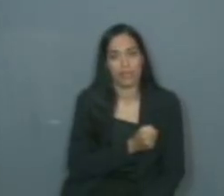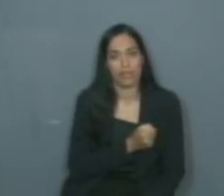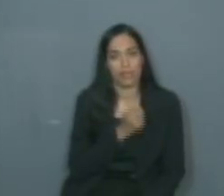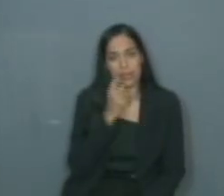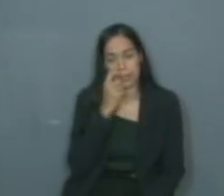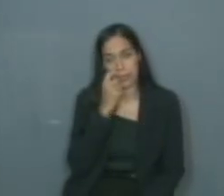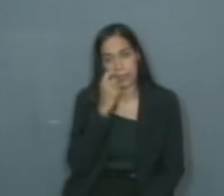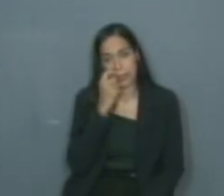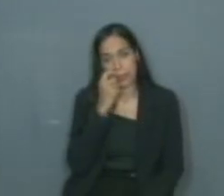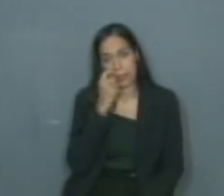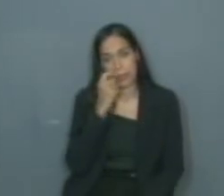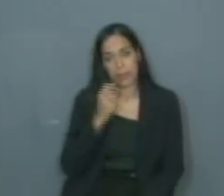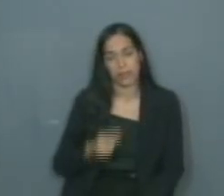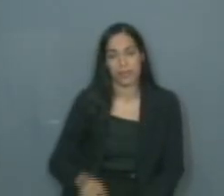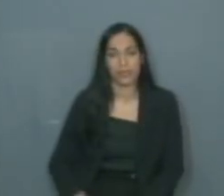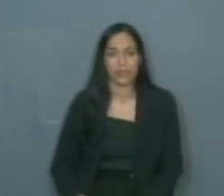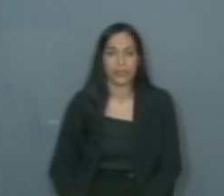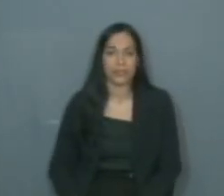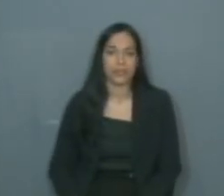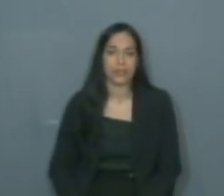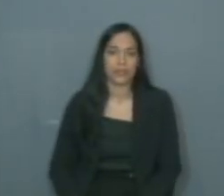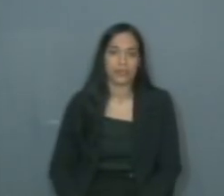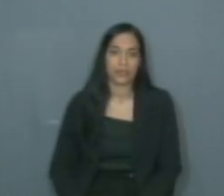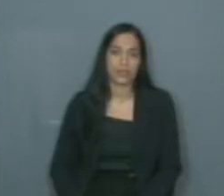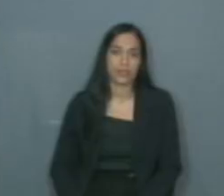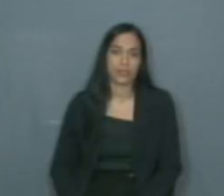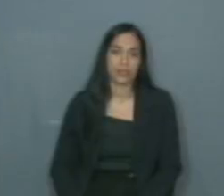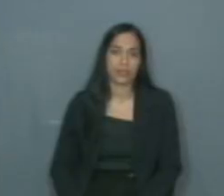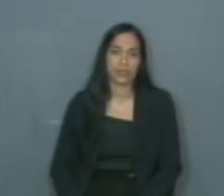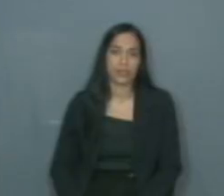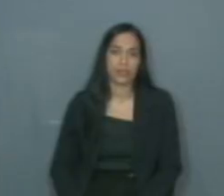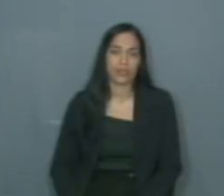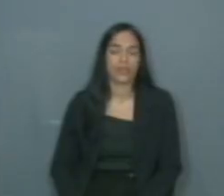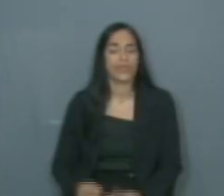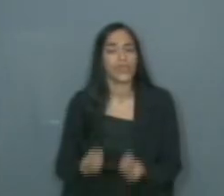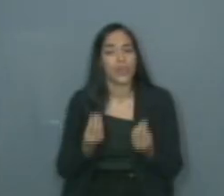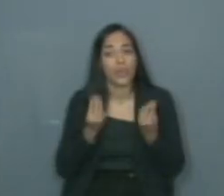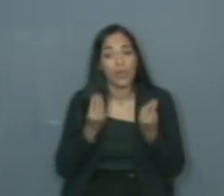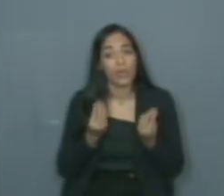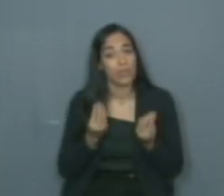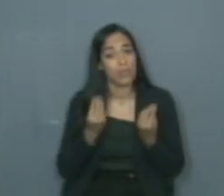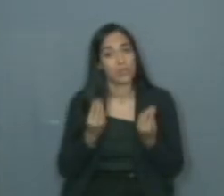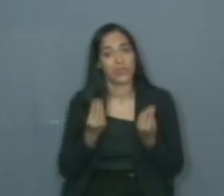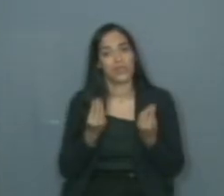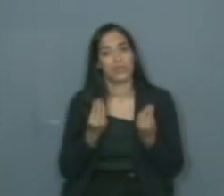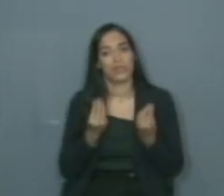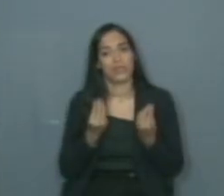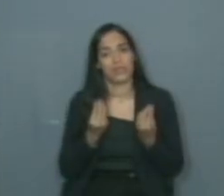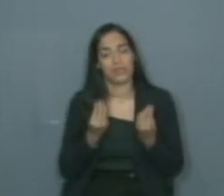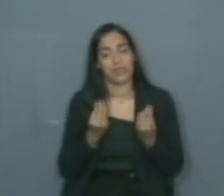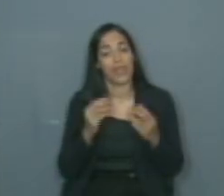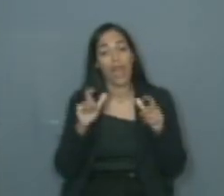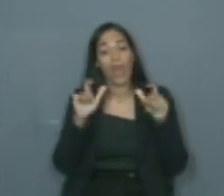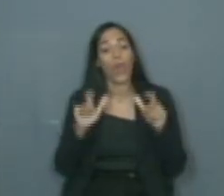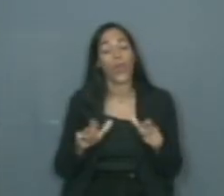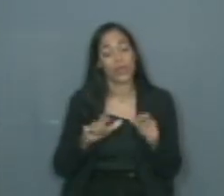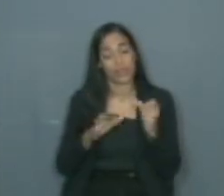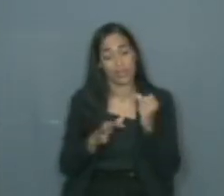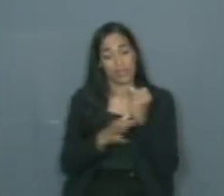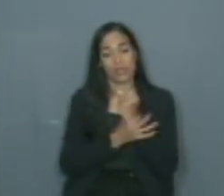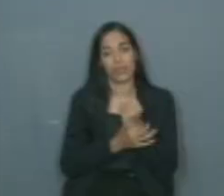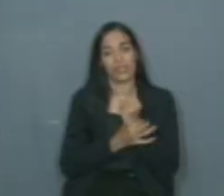aquela criança. Então é algo tão... Você não entende como é que pode, onde é que está a segurança? E aí